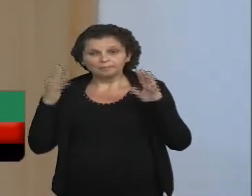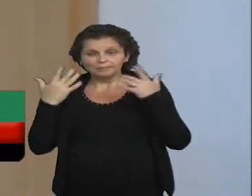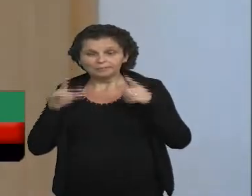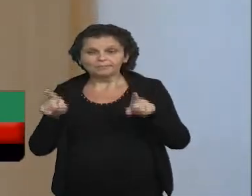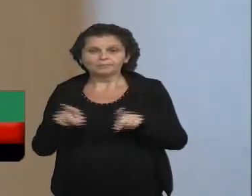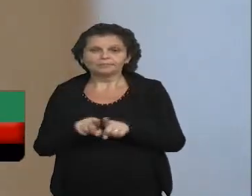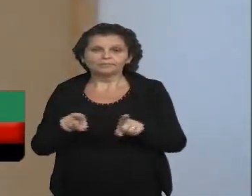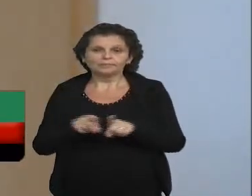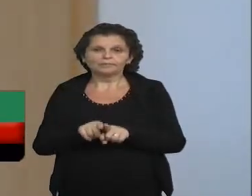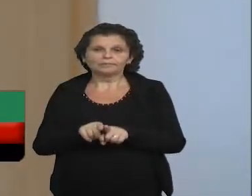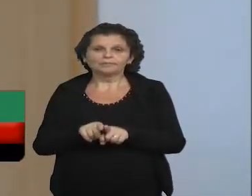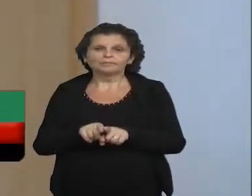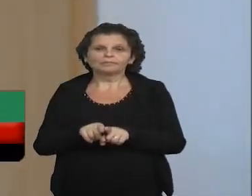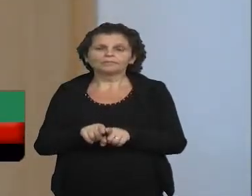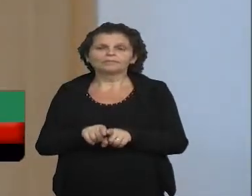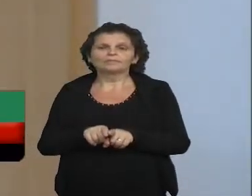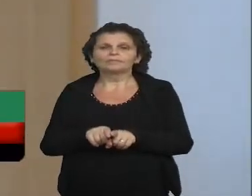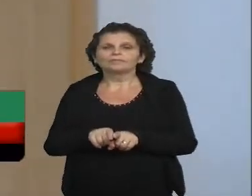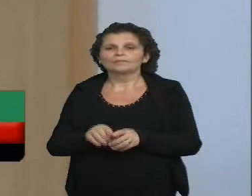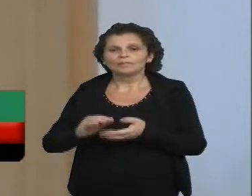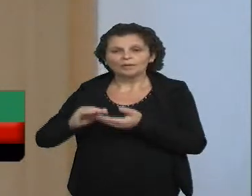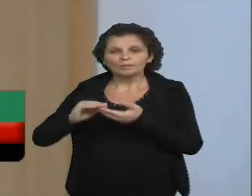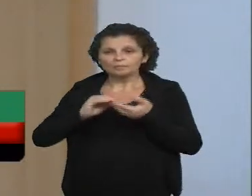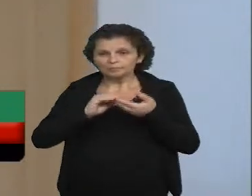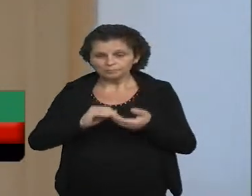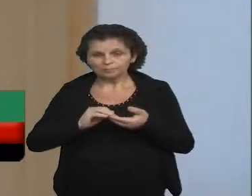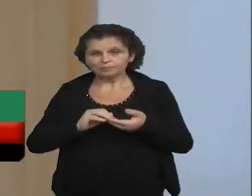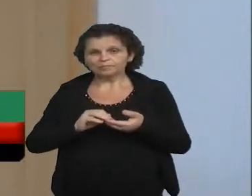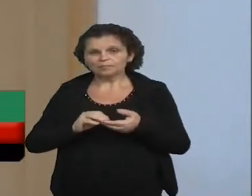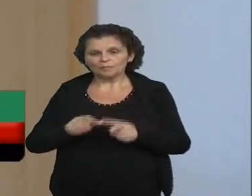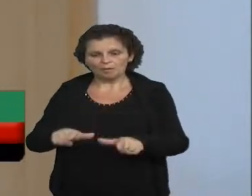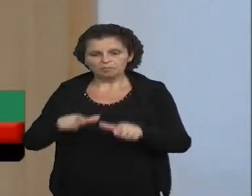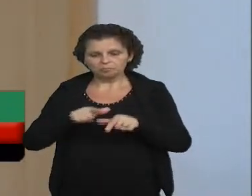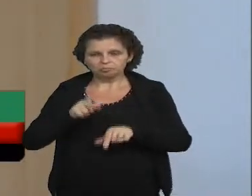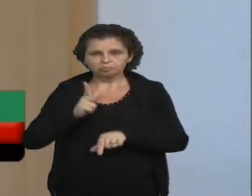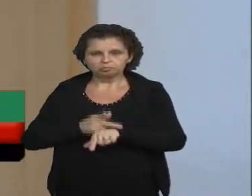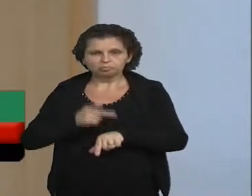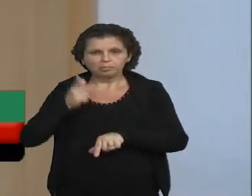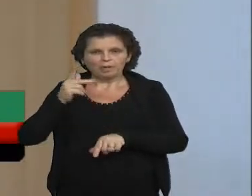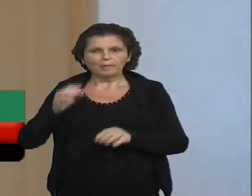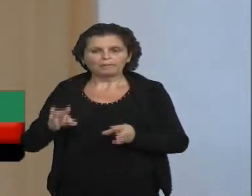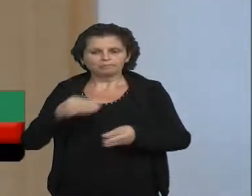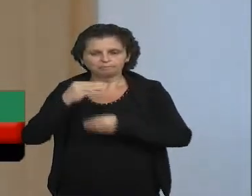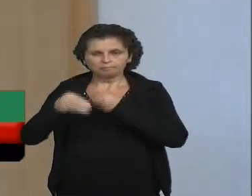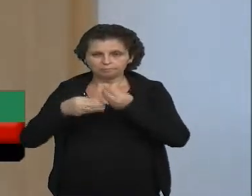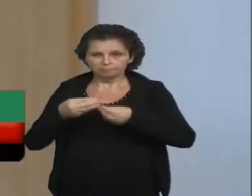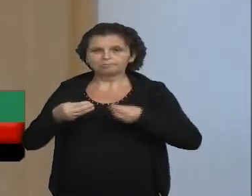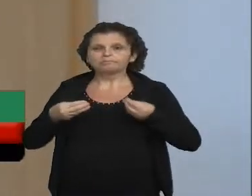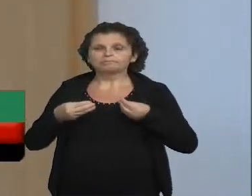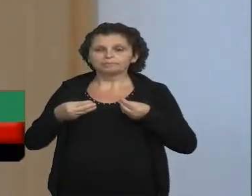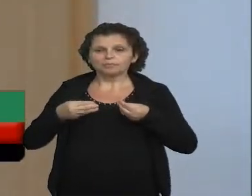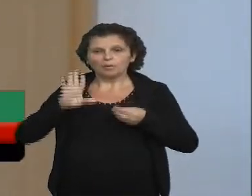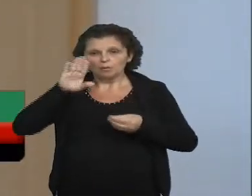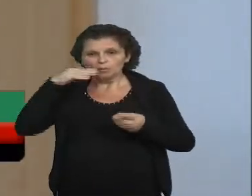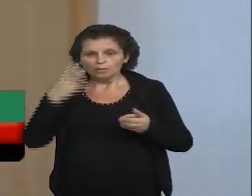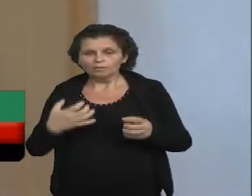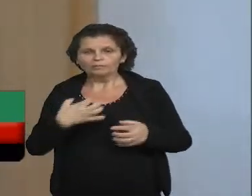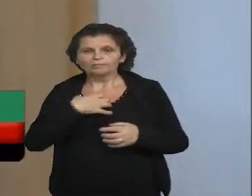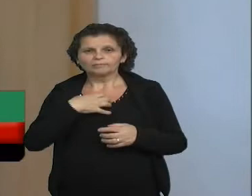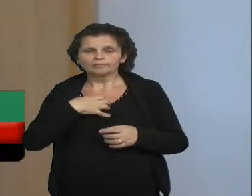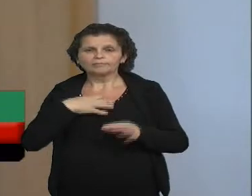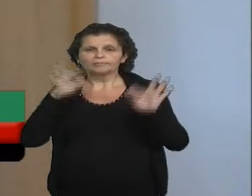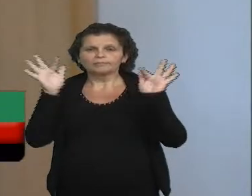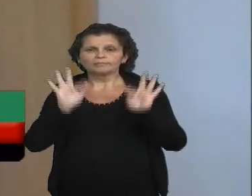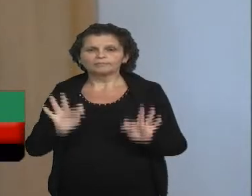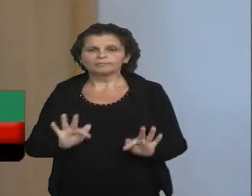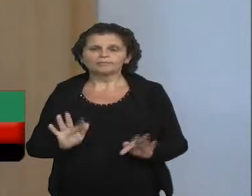também o Serginho por esse cartão de prata tão merecido, e que a gente fica muito feliz em aqui